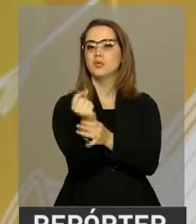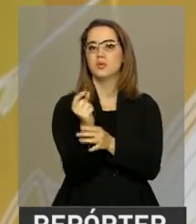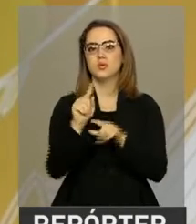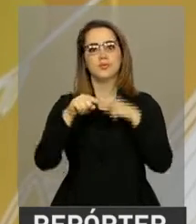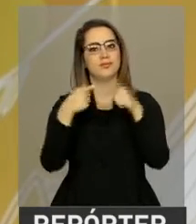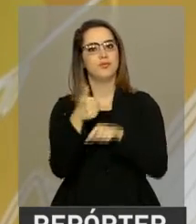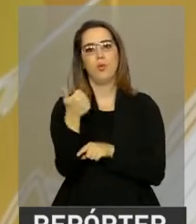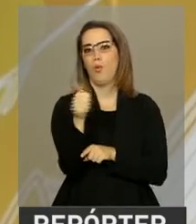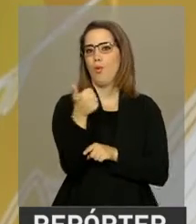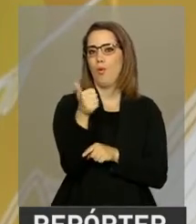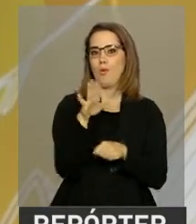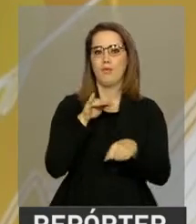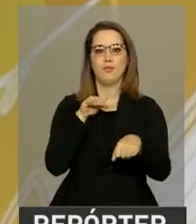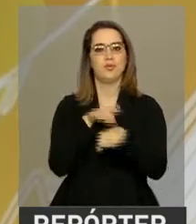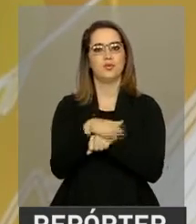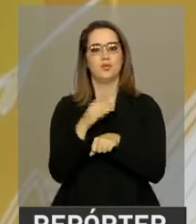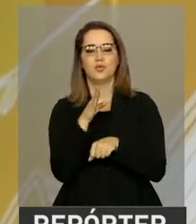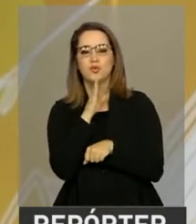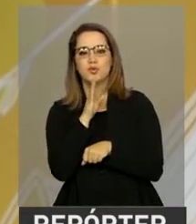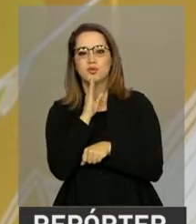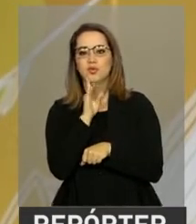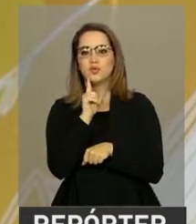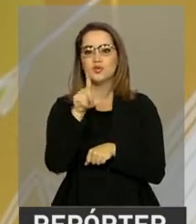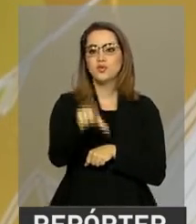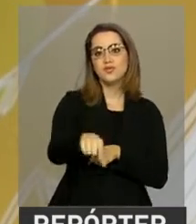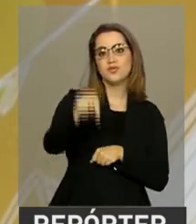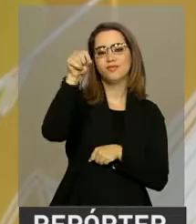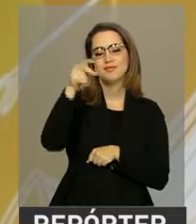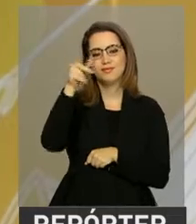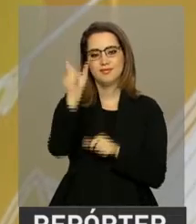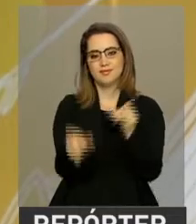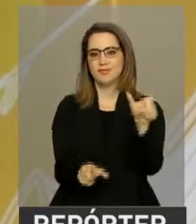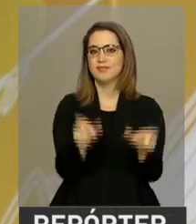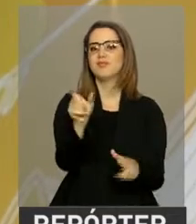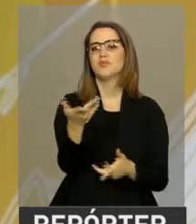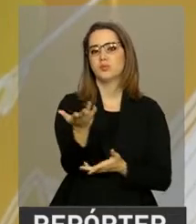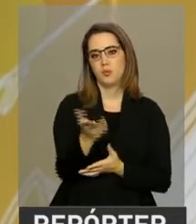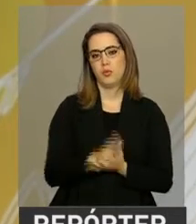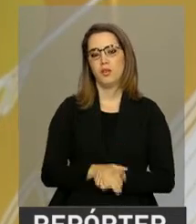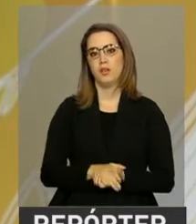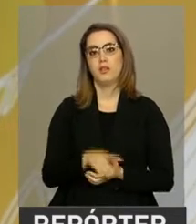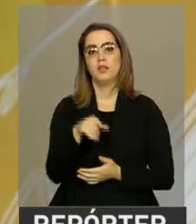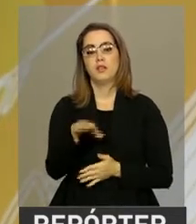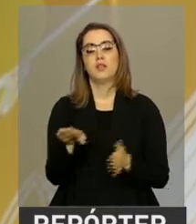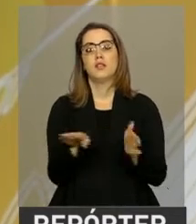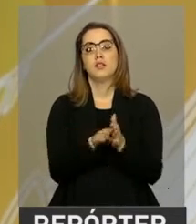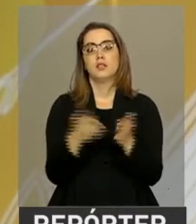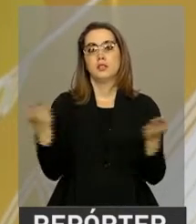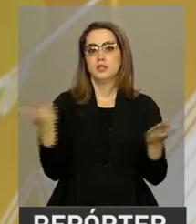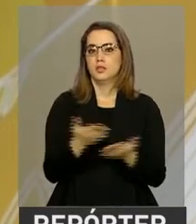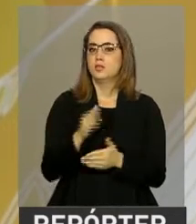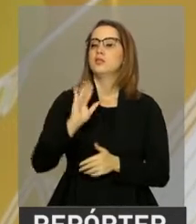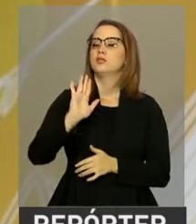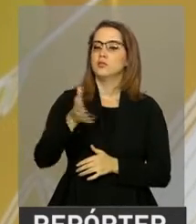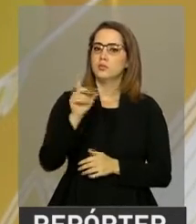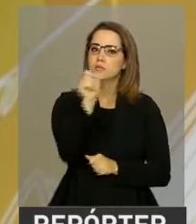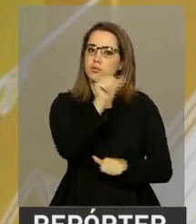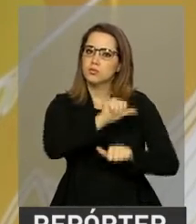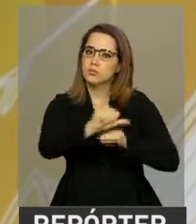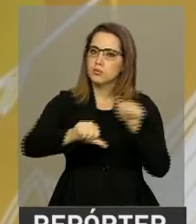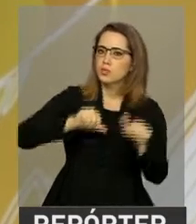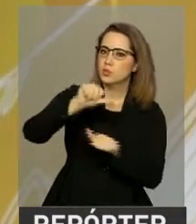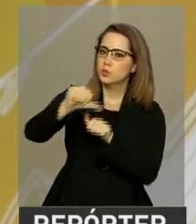pelas 11 da noite no encerramento da cerimônia de abertura. Bom, até chegar a esse dia, a tocha olímpica rodou o Brasil, passou